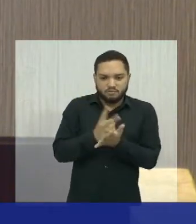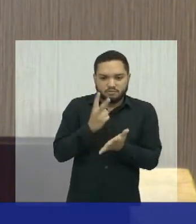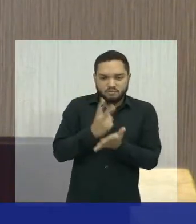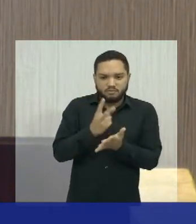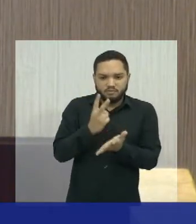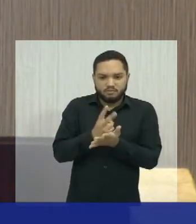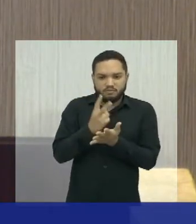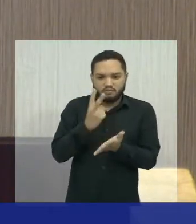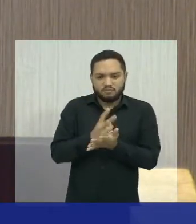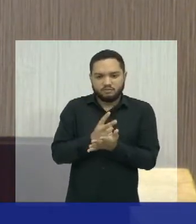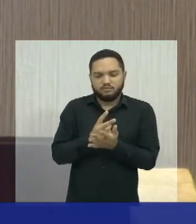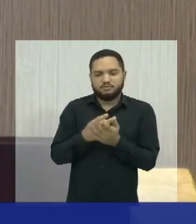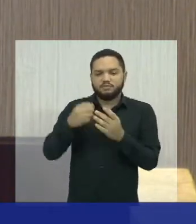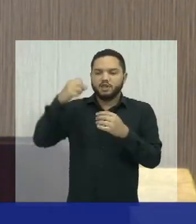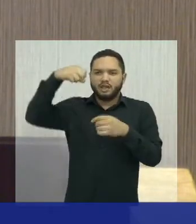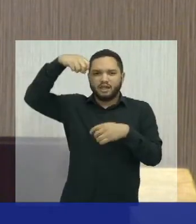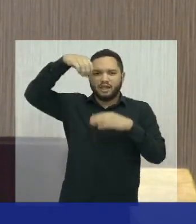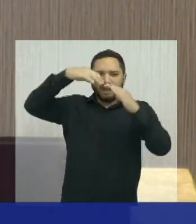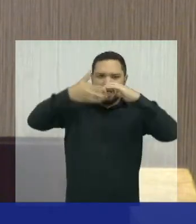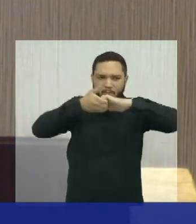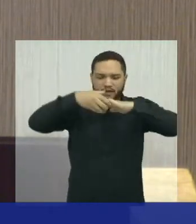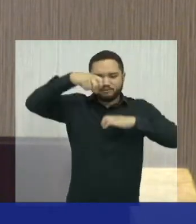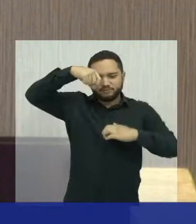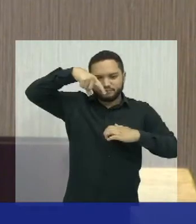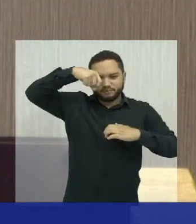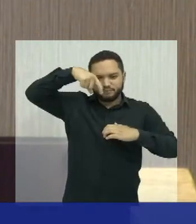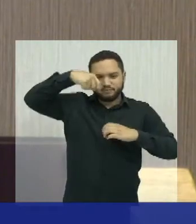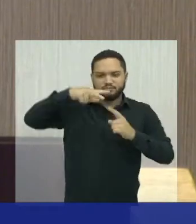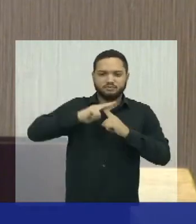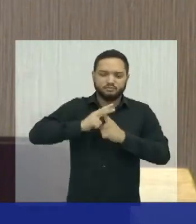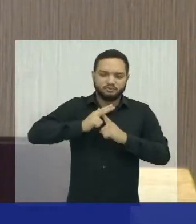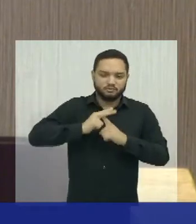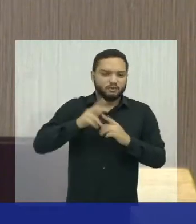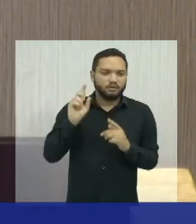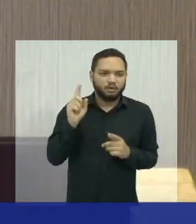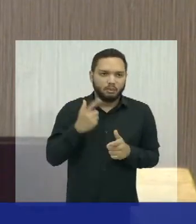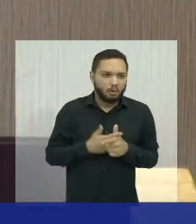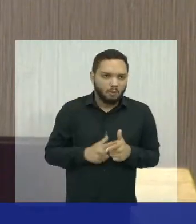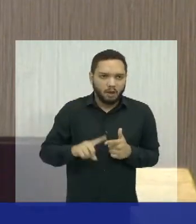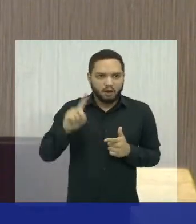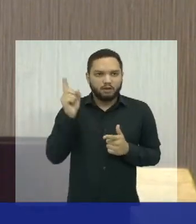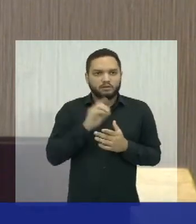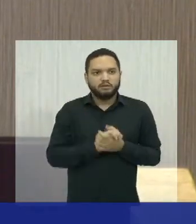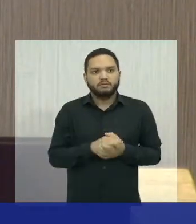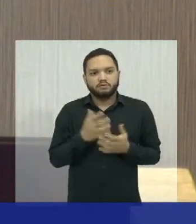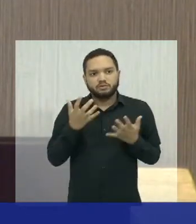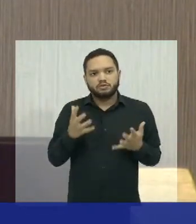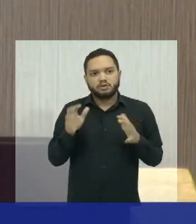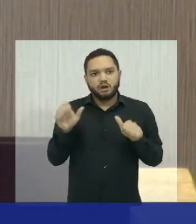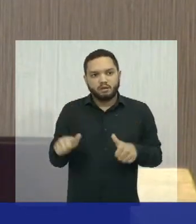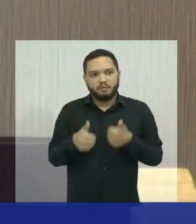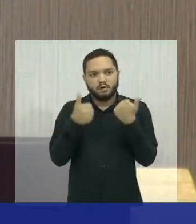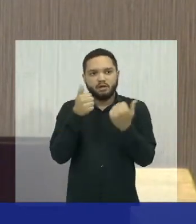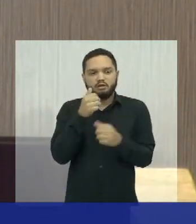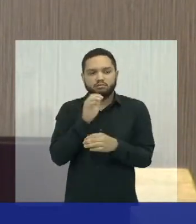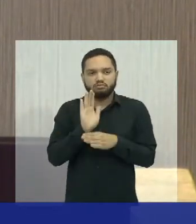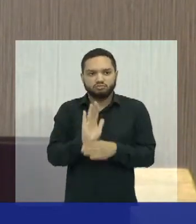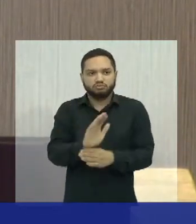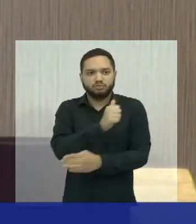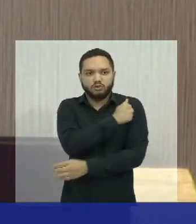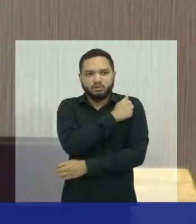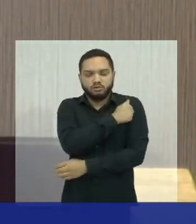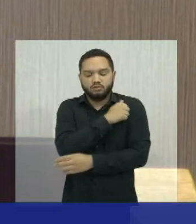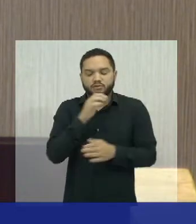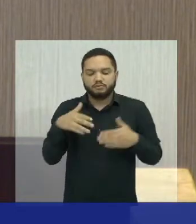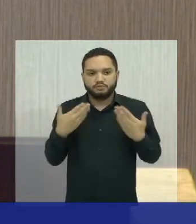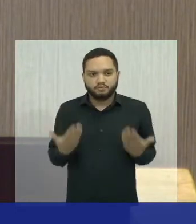né? Tem uma infiltração aqui, então vamos lá, vamos ajeitar, não tem problema. A gente quer o melhor para o nosso aluno.